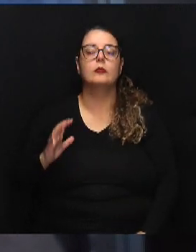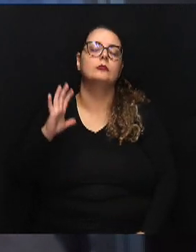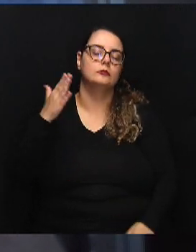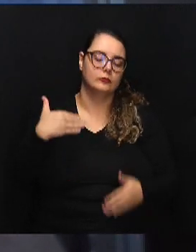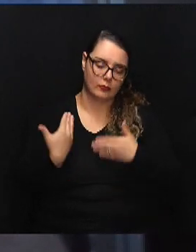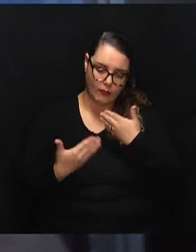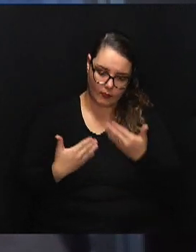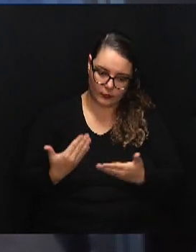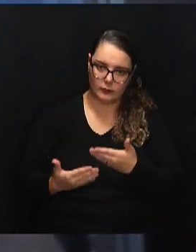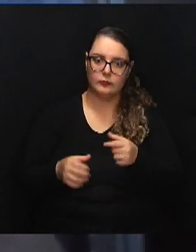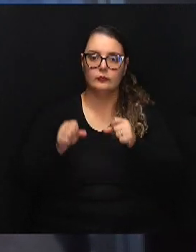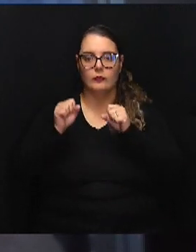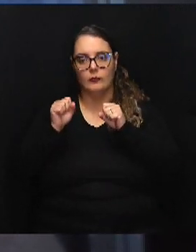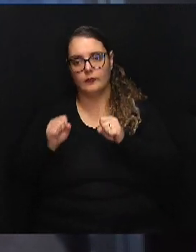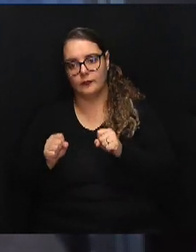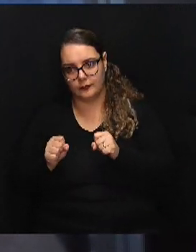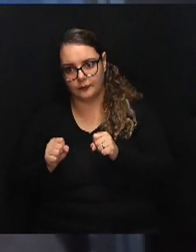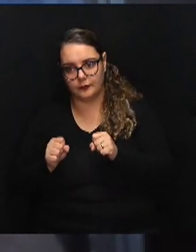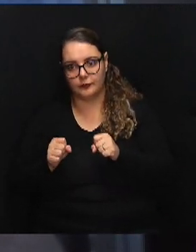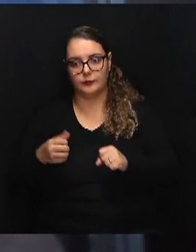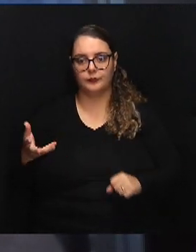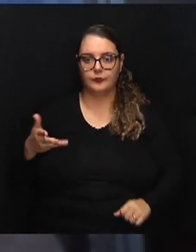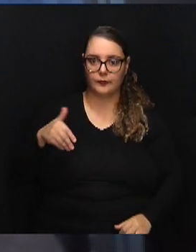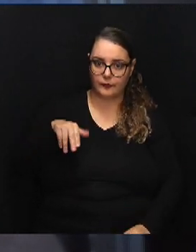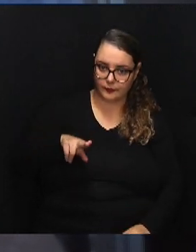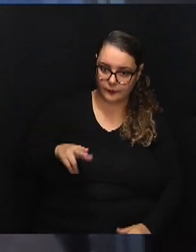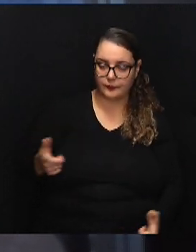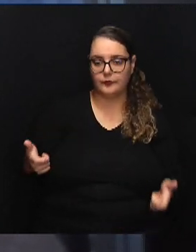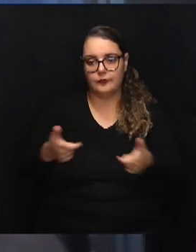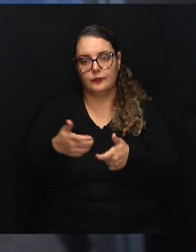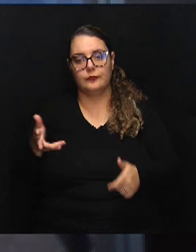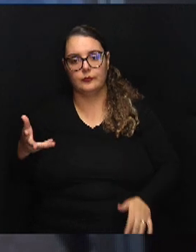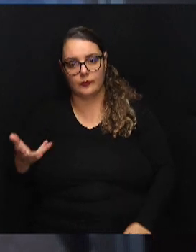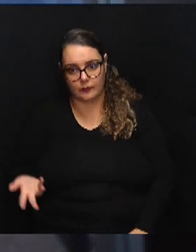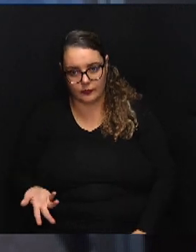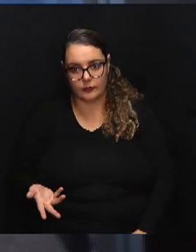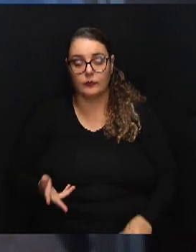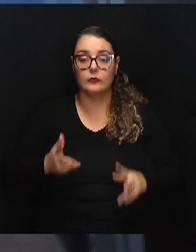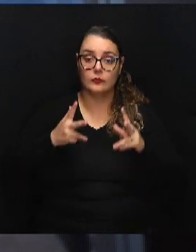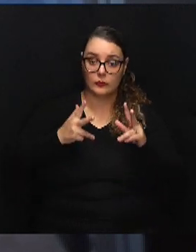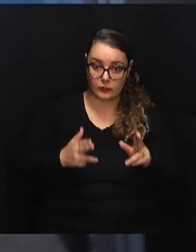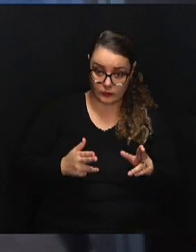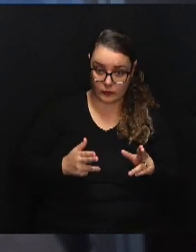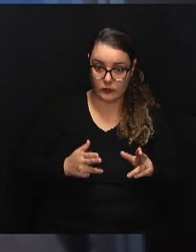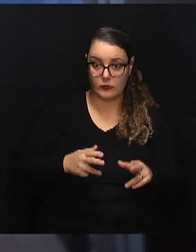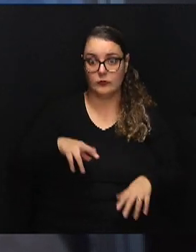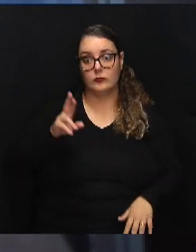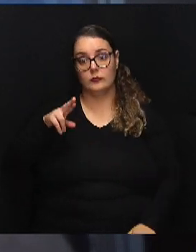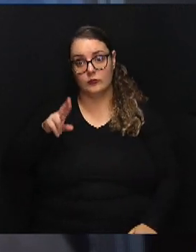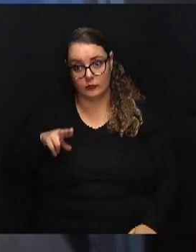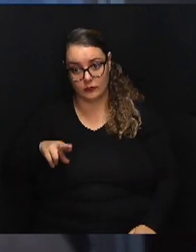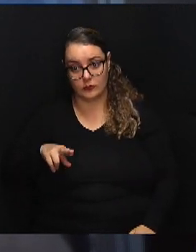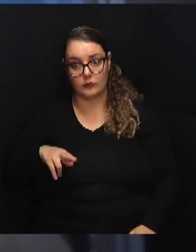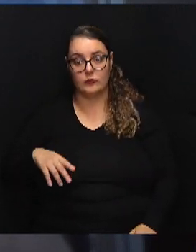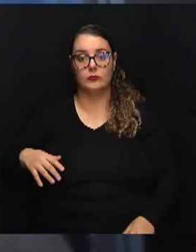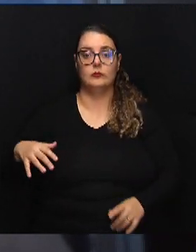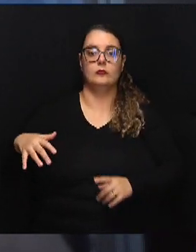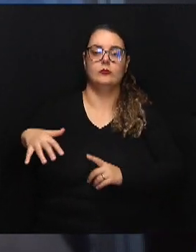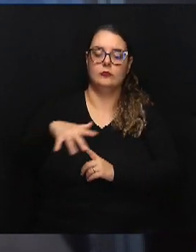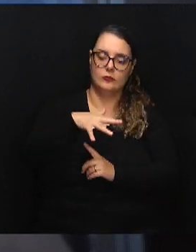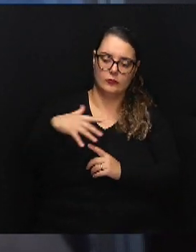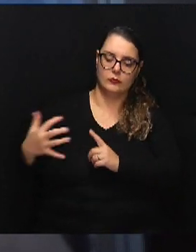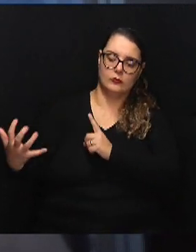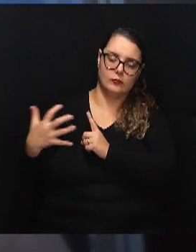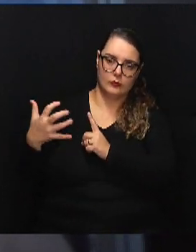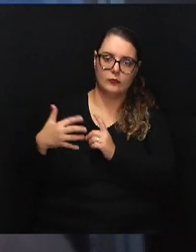ele pode ser mais acelerado ou menos acelerado, de acordo com os fatores ambientais dos quais a gente se expõe ao